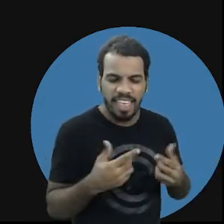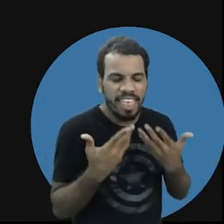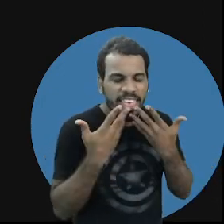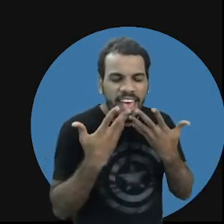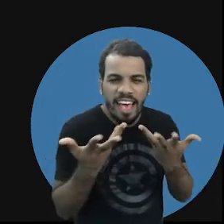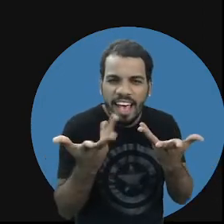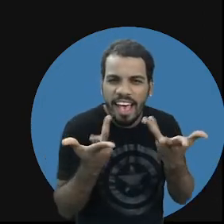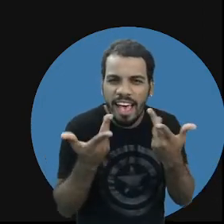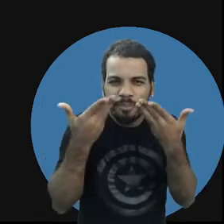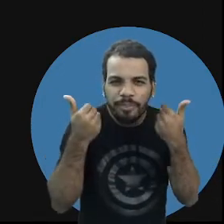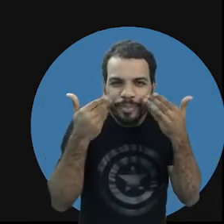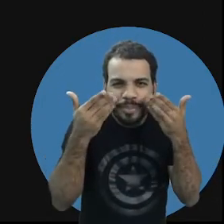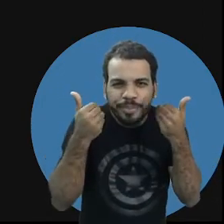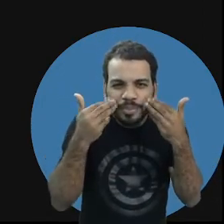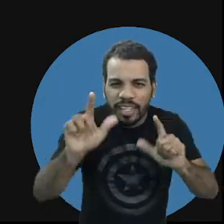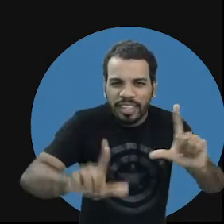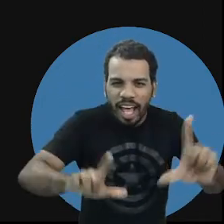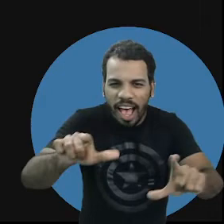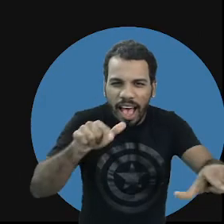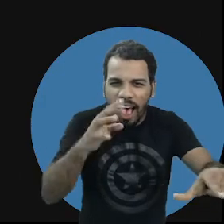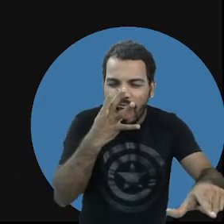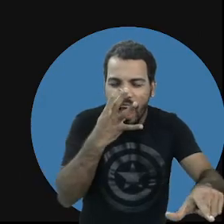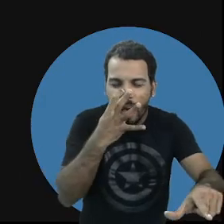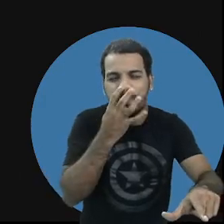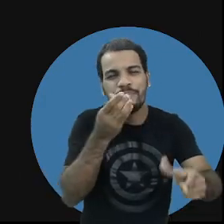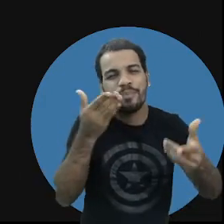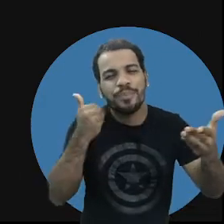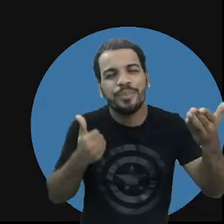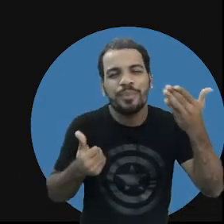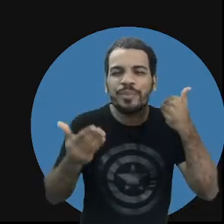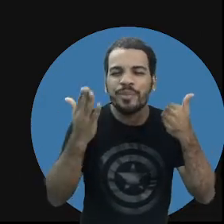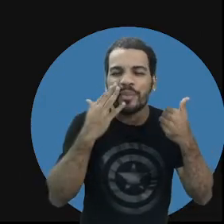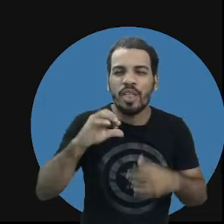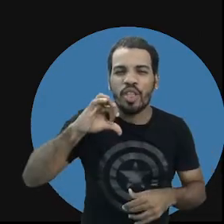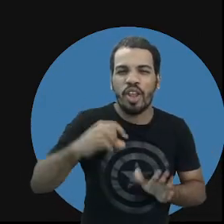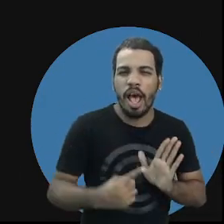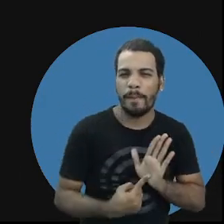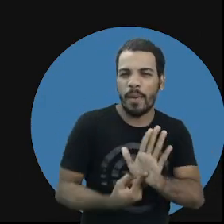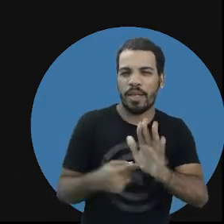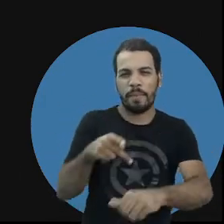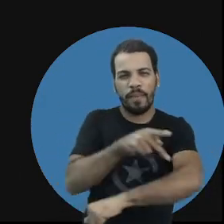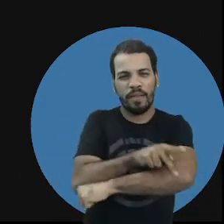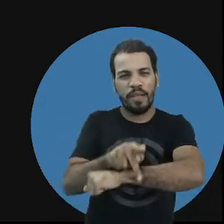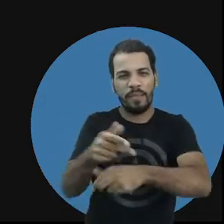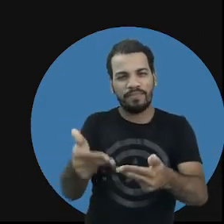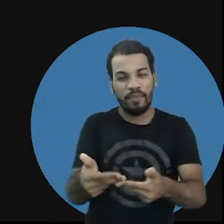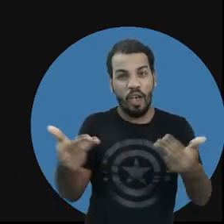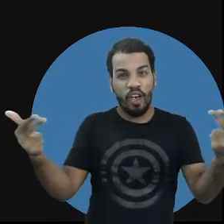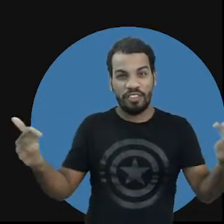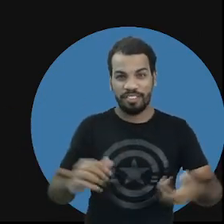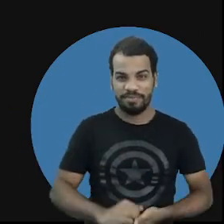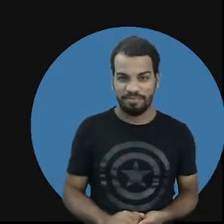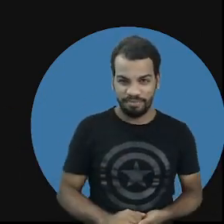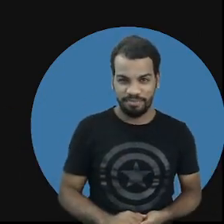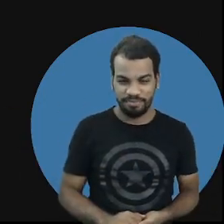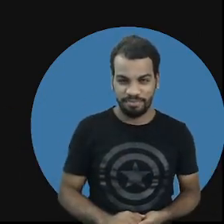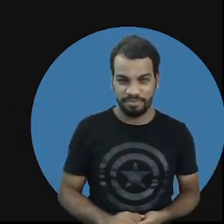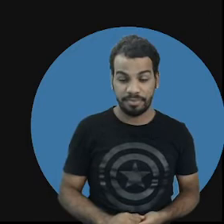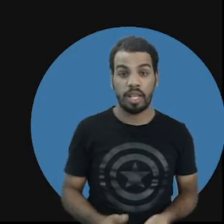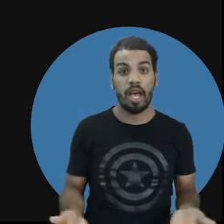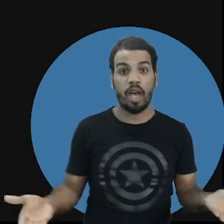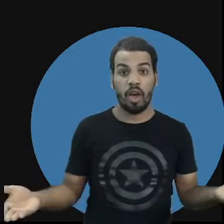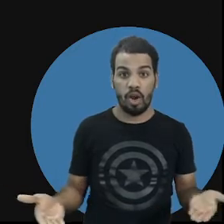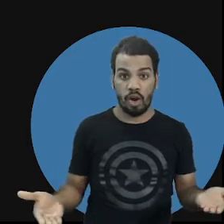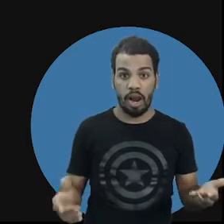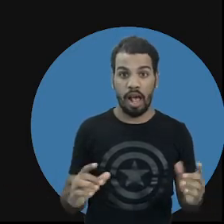deleitando com os trabalhos que estão sendo apresentados aqui na nossa 9ª Mostra de Inovações Pedagógicas. Agora,